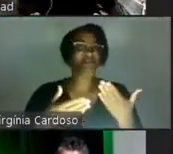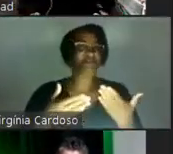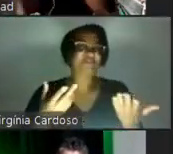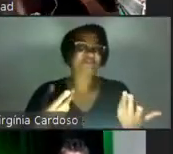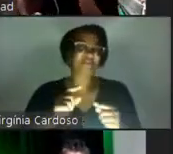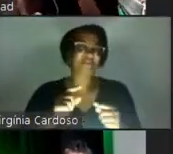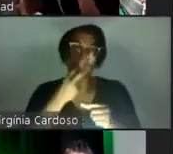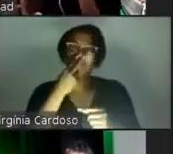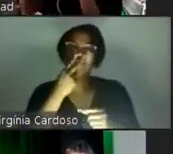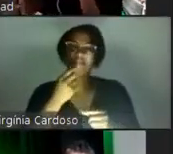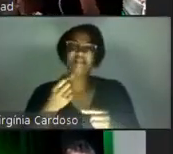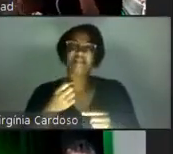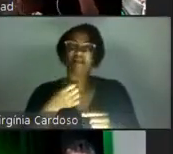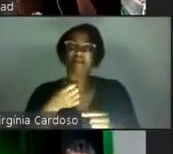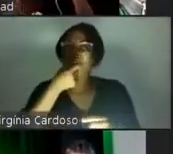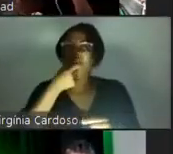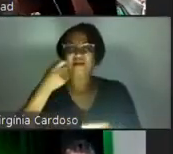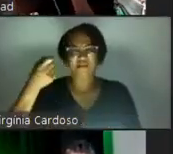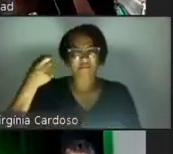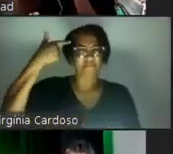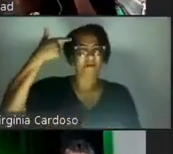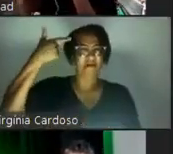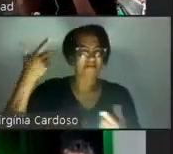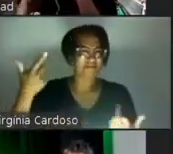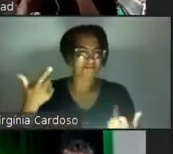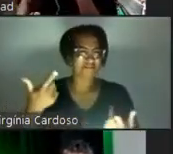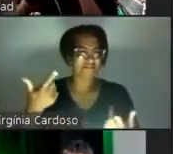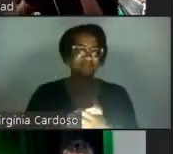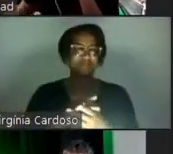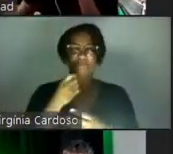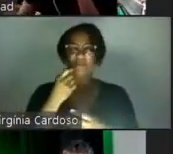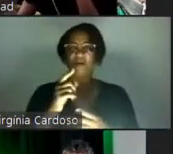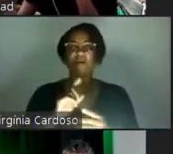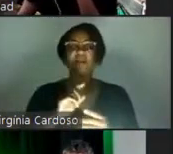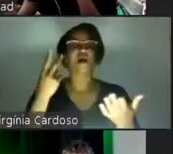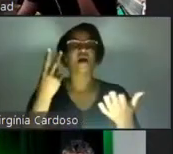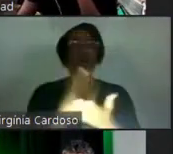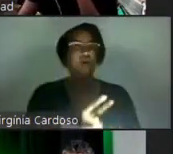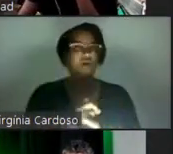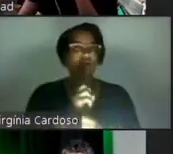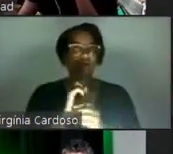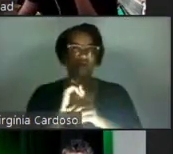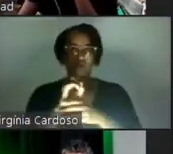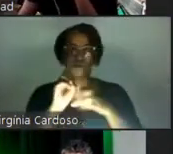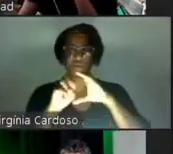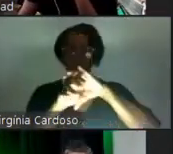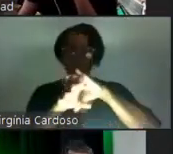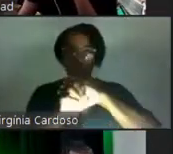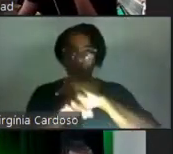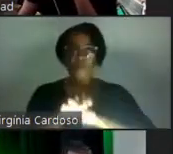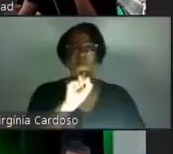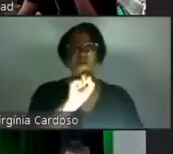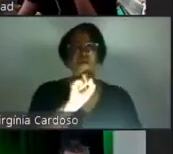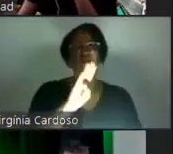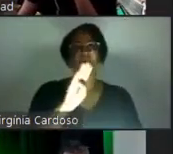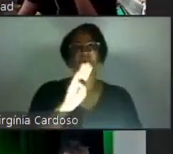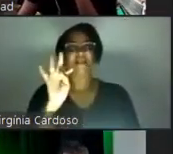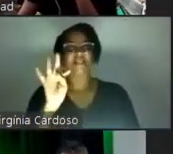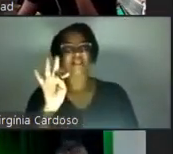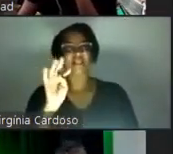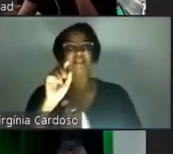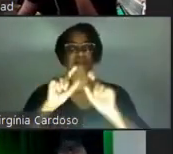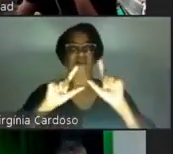Porque, ó, deu no outro dia Globo, SBT, tudo. Sabe? Porque os hackers